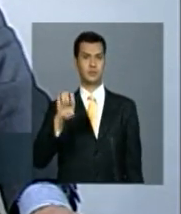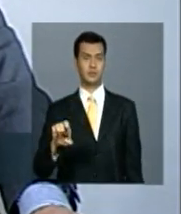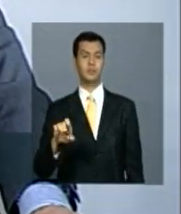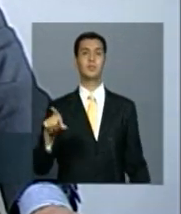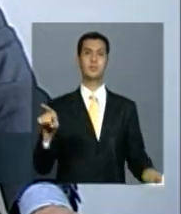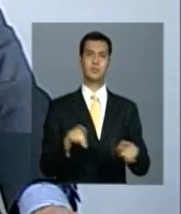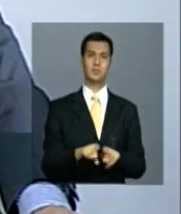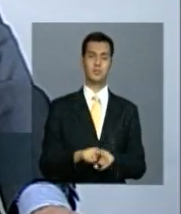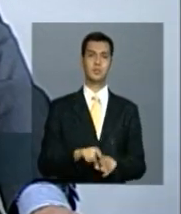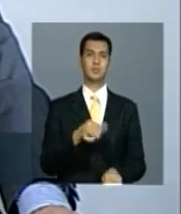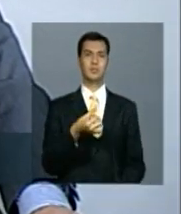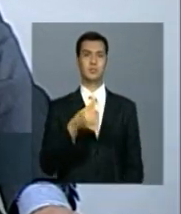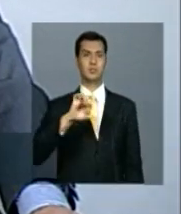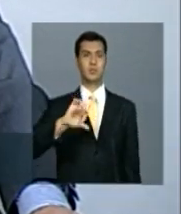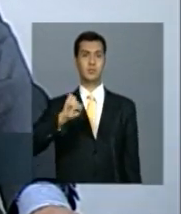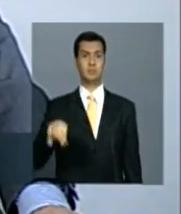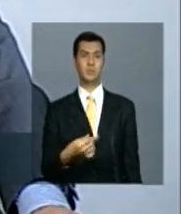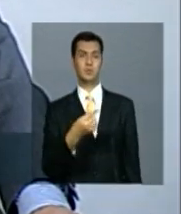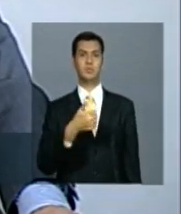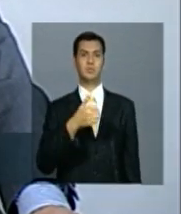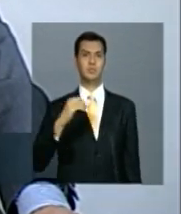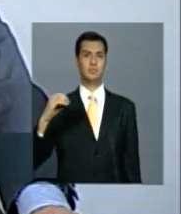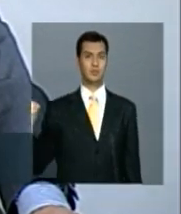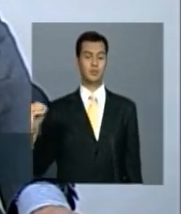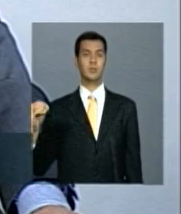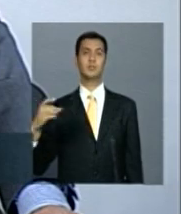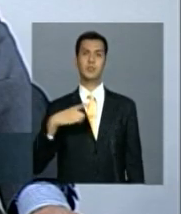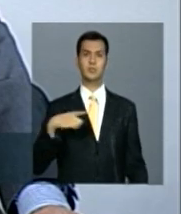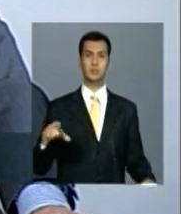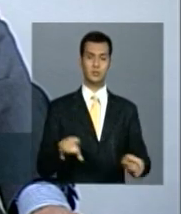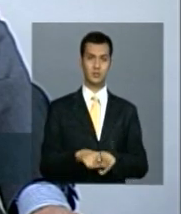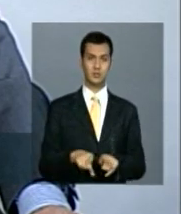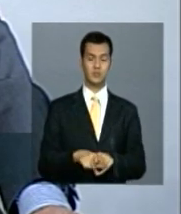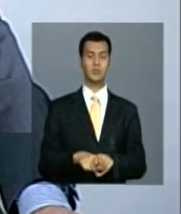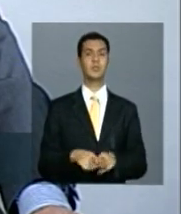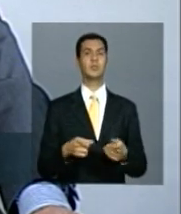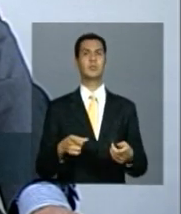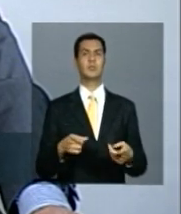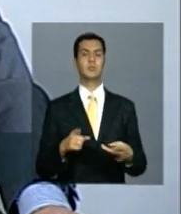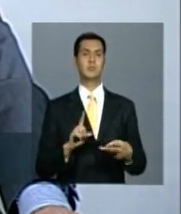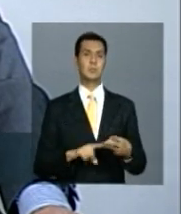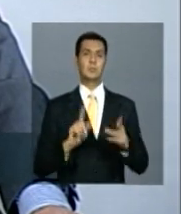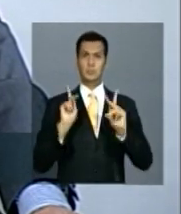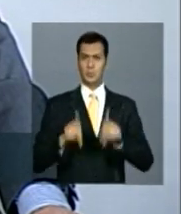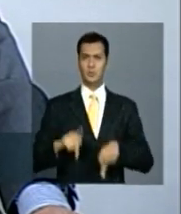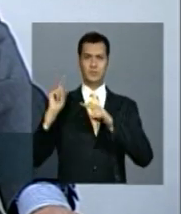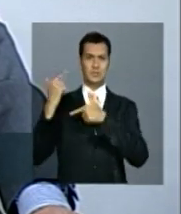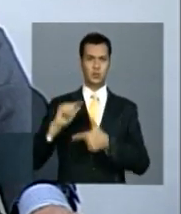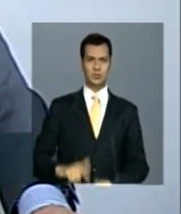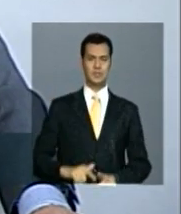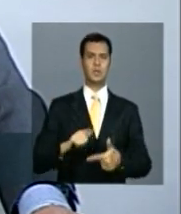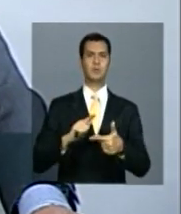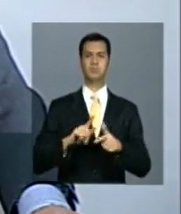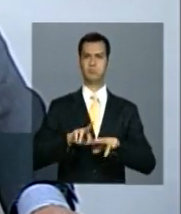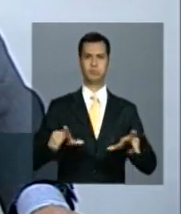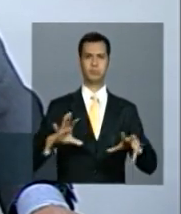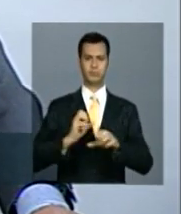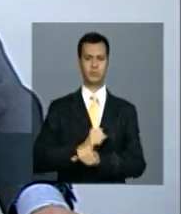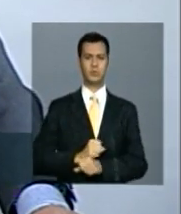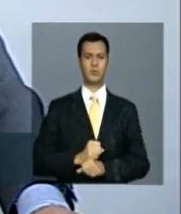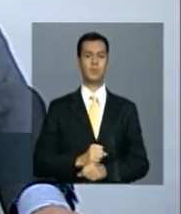69.100 famílias Norte Centro Oeste povos comunidades tradicionais povos e comunidades tradicionais na realidade não é